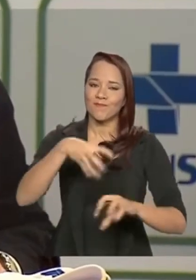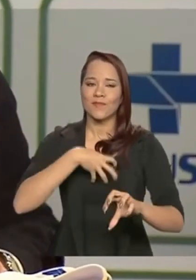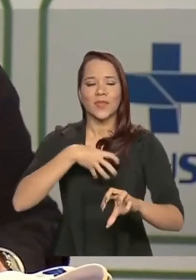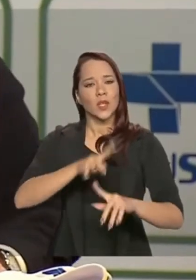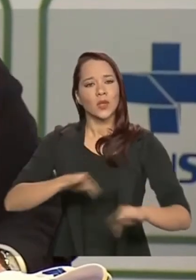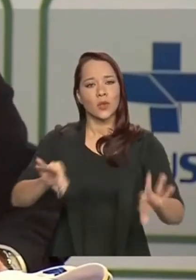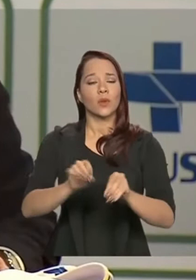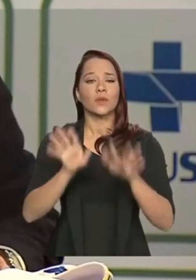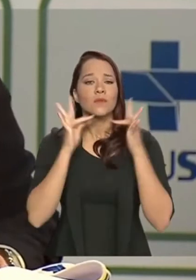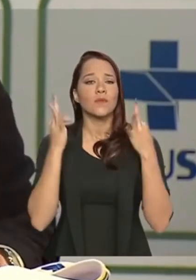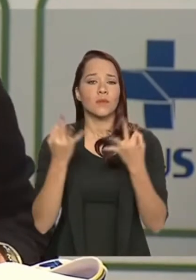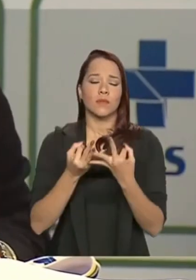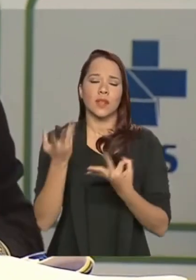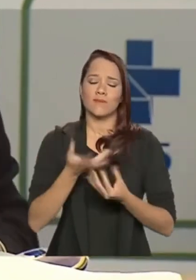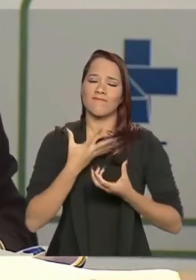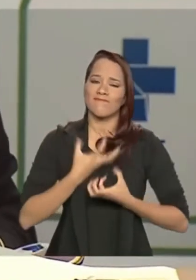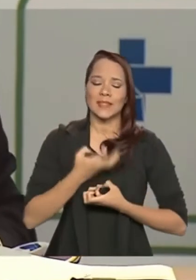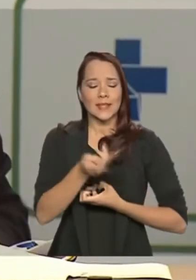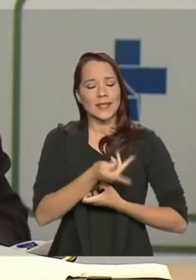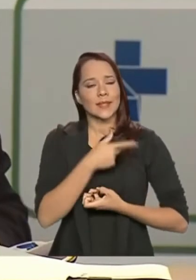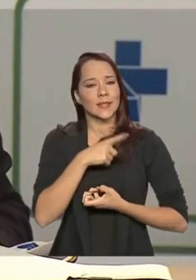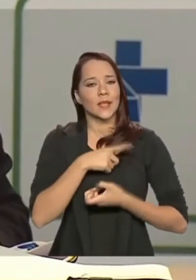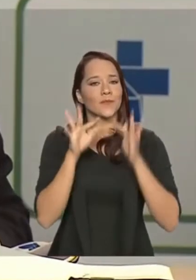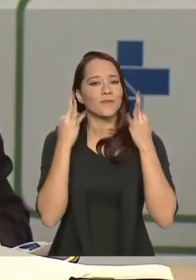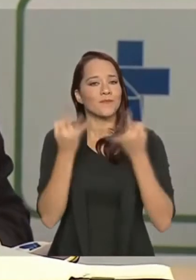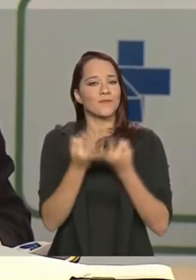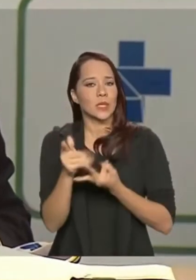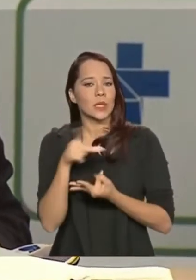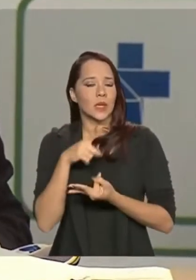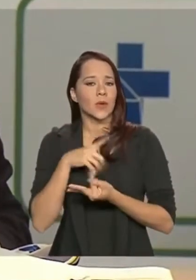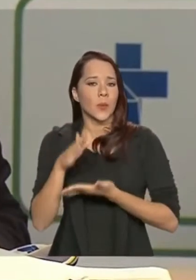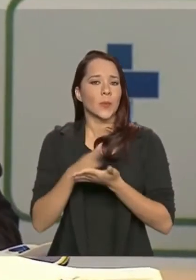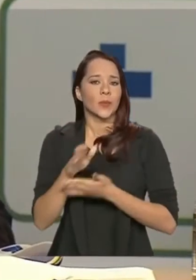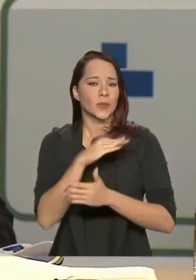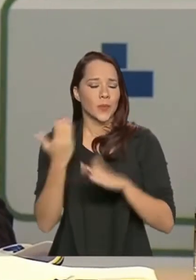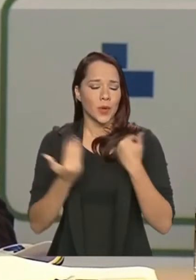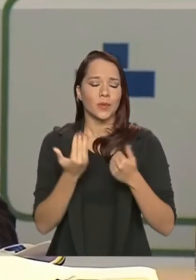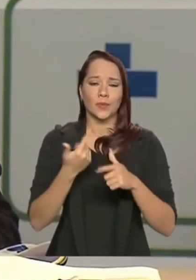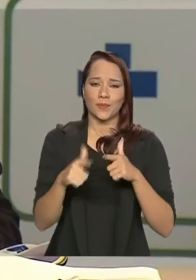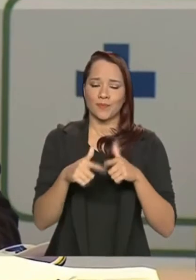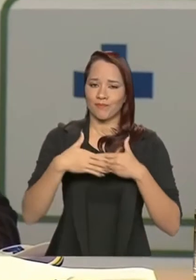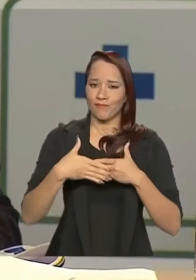as famílias que perderam seus entes queridos ao longo de toda essa pandemia.